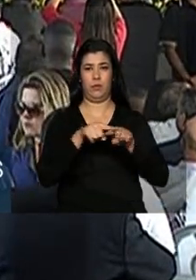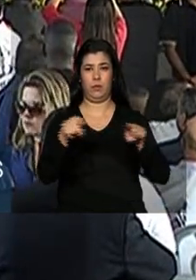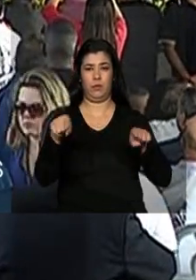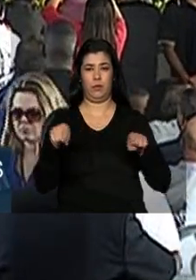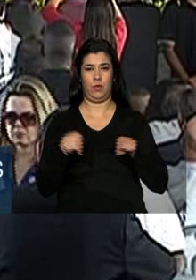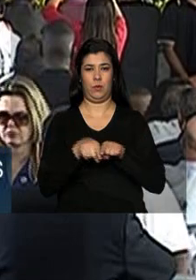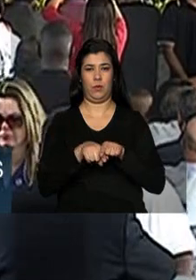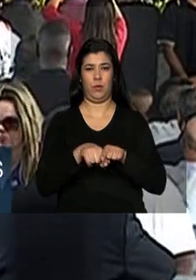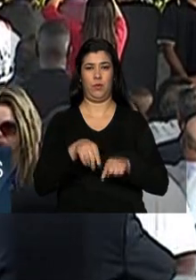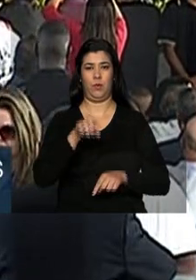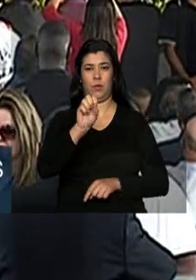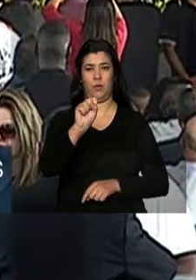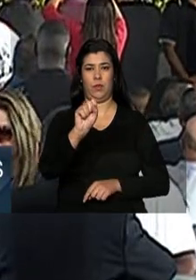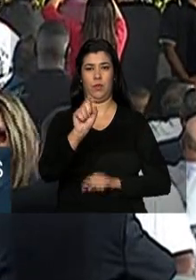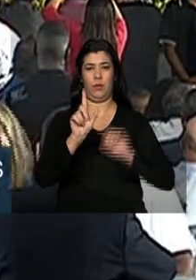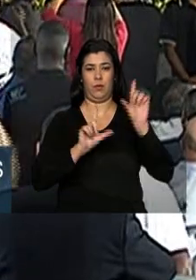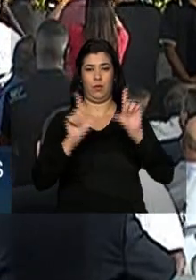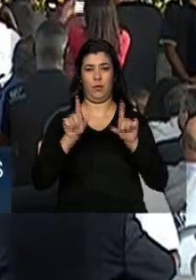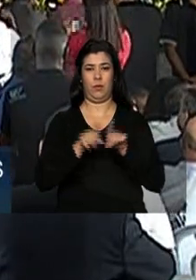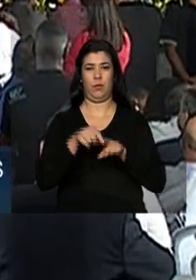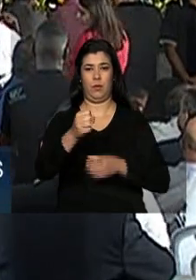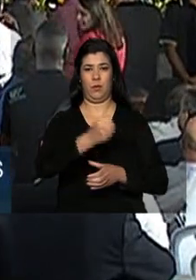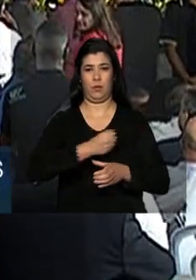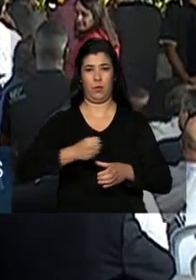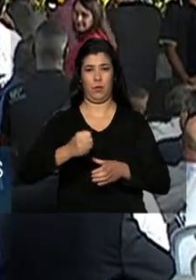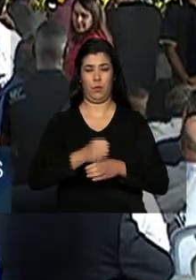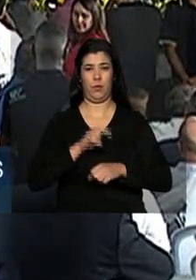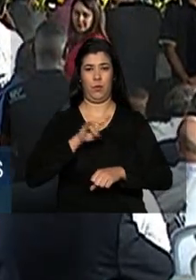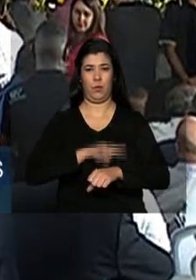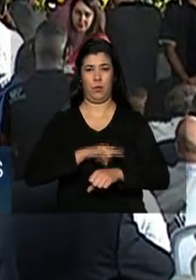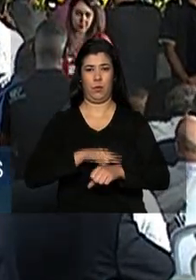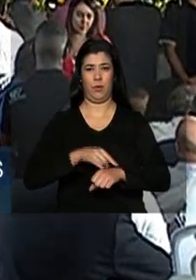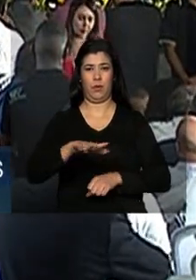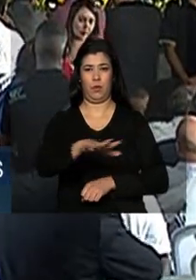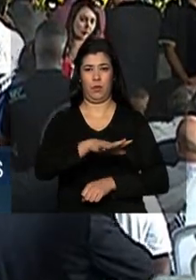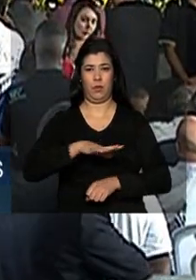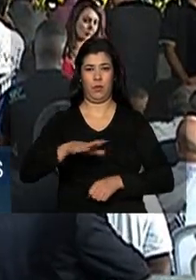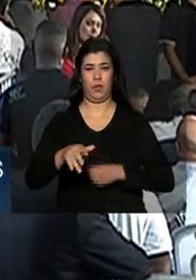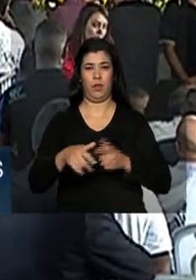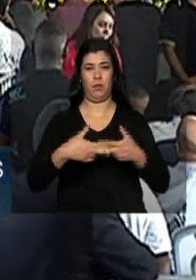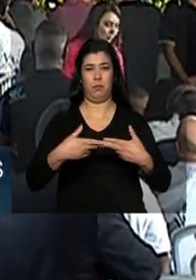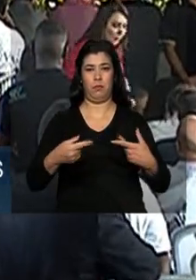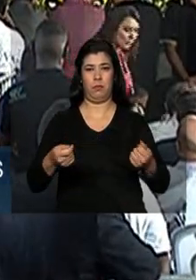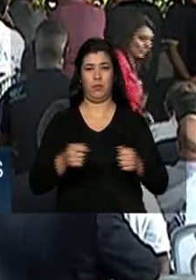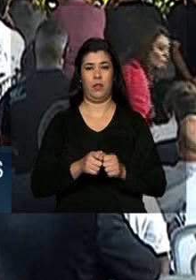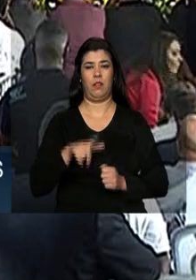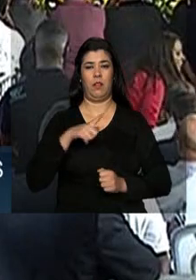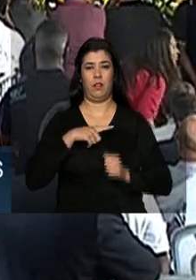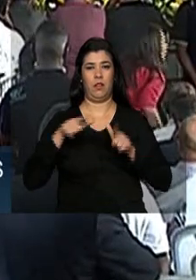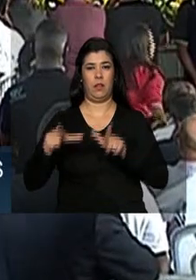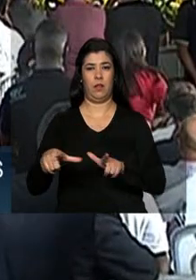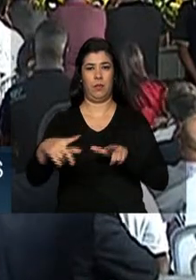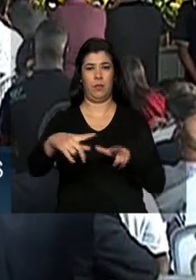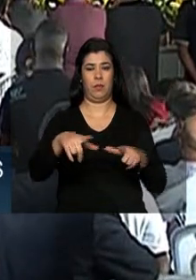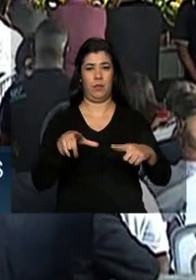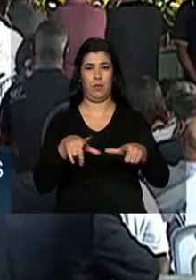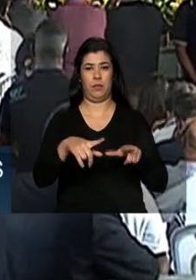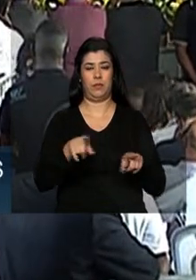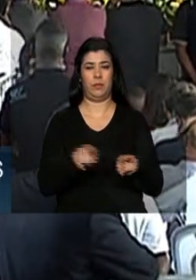sala, cozinha, banheiro e área de serviço. Todos os ambientes têm piso cerâmico.